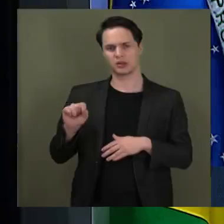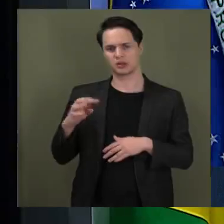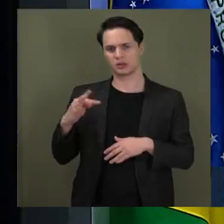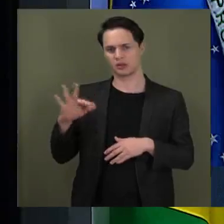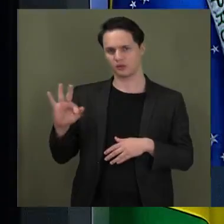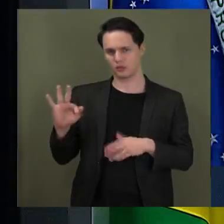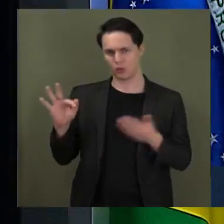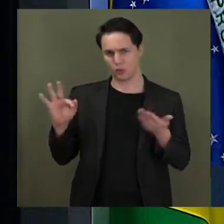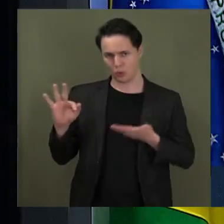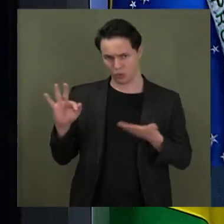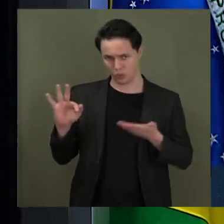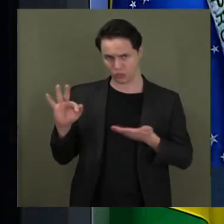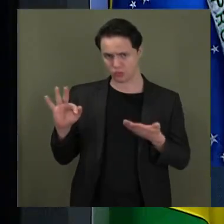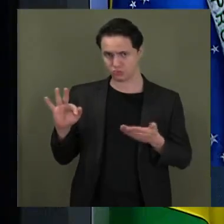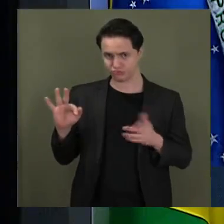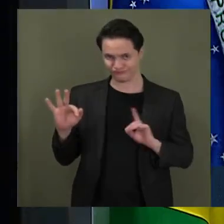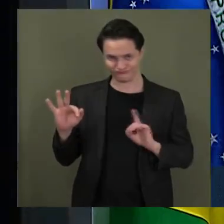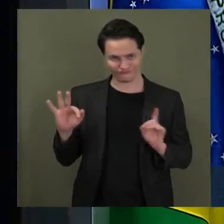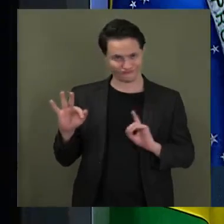Federal hoje no nosso país. Sabe por quê?